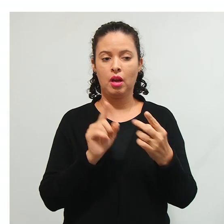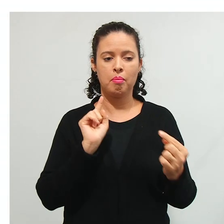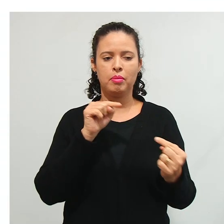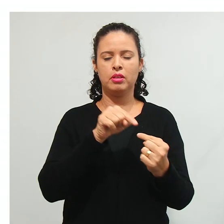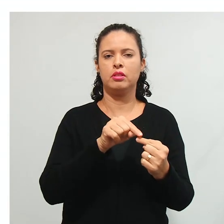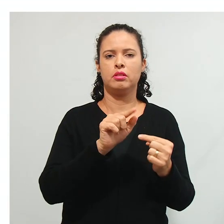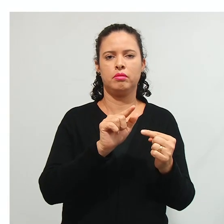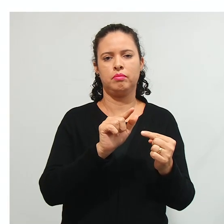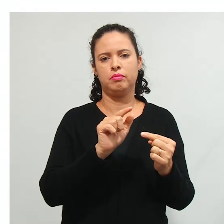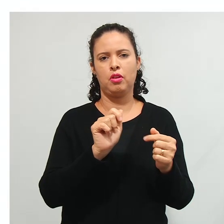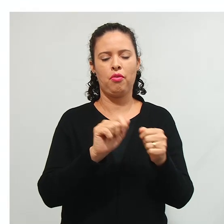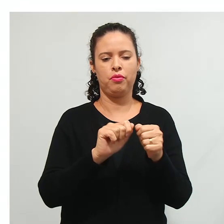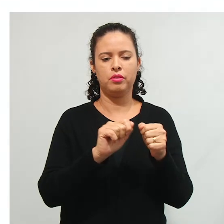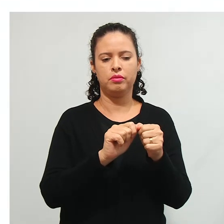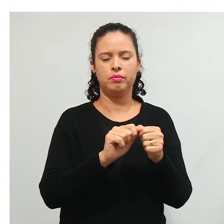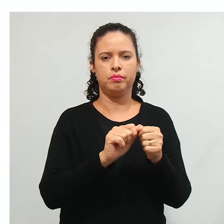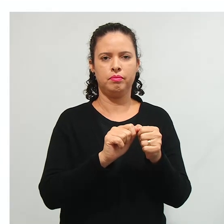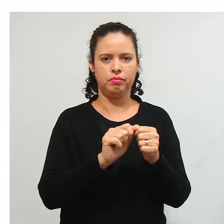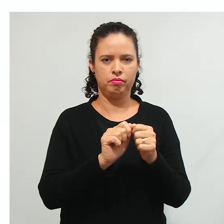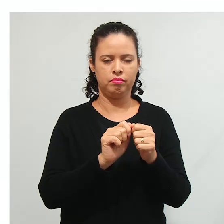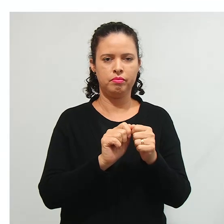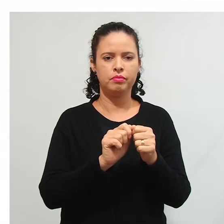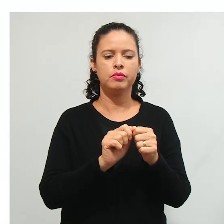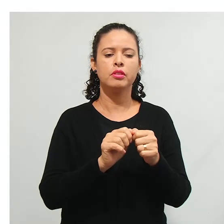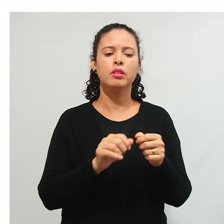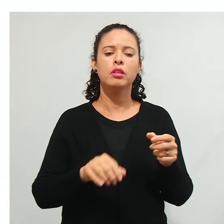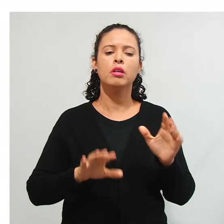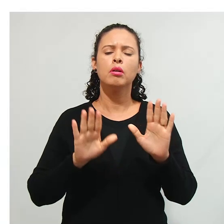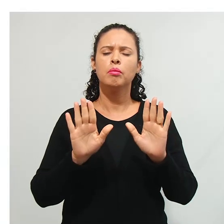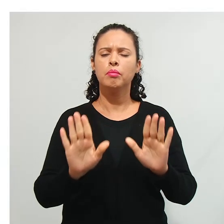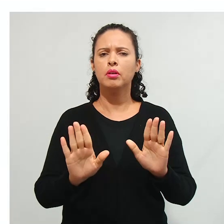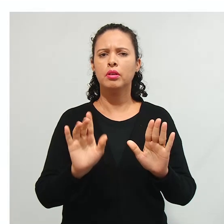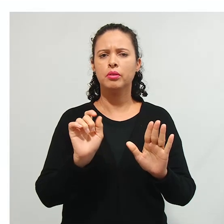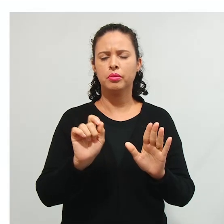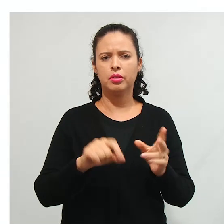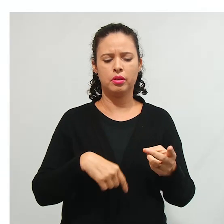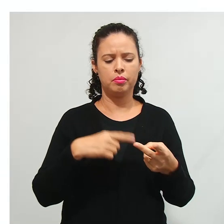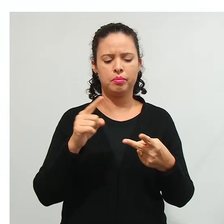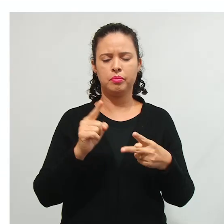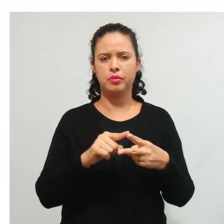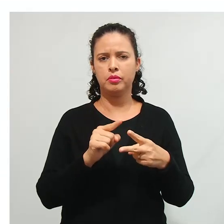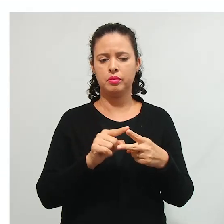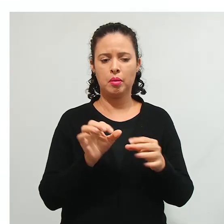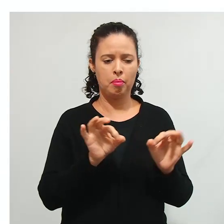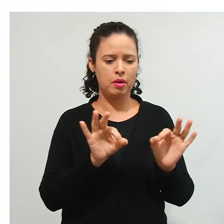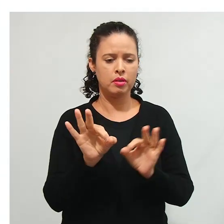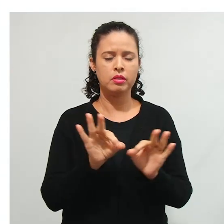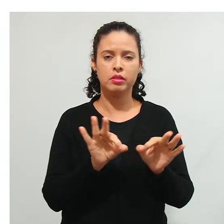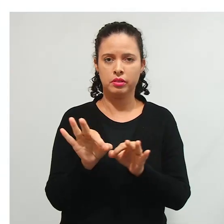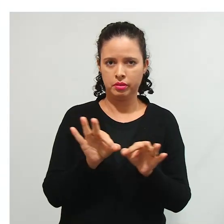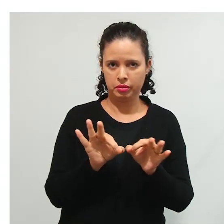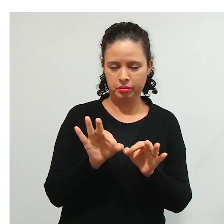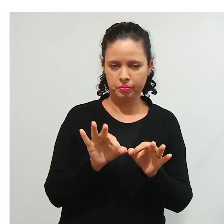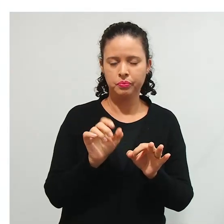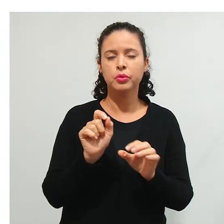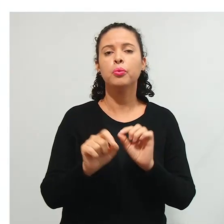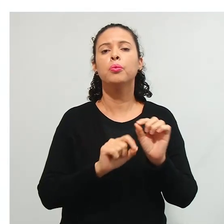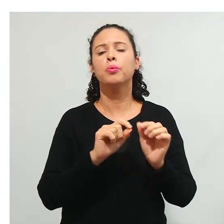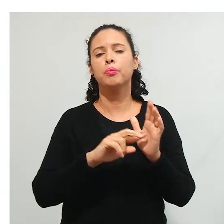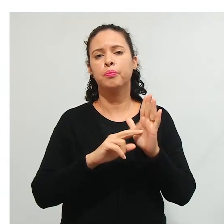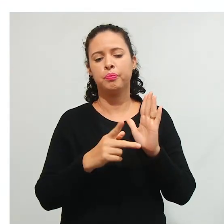execução. Então, nós temos o que compreende o estágio de